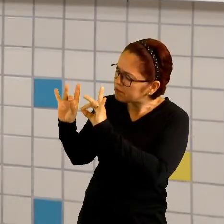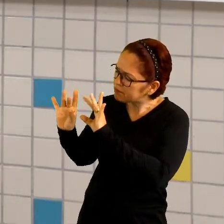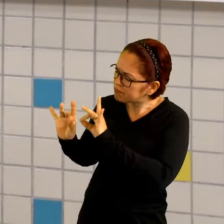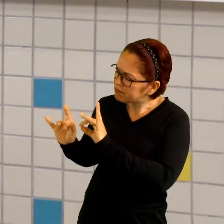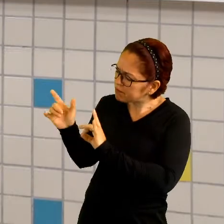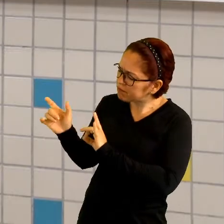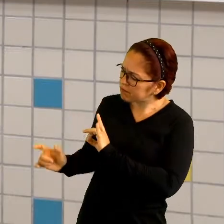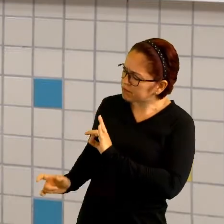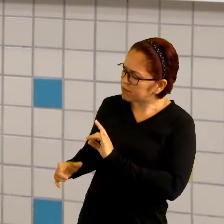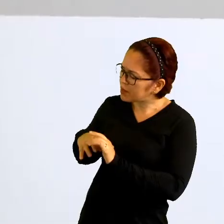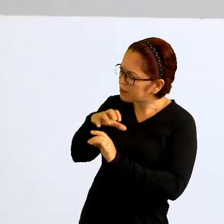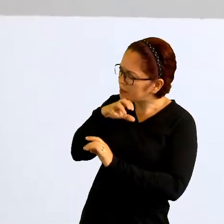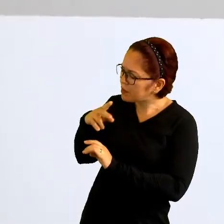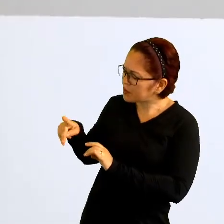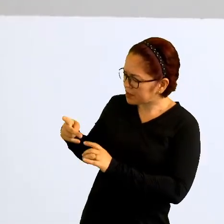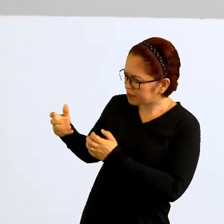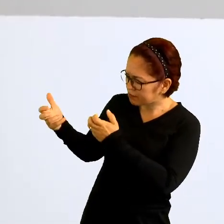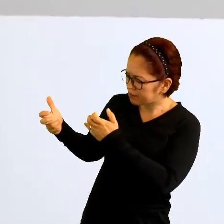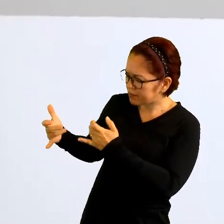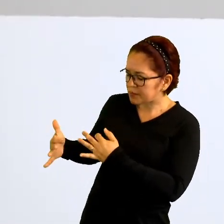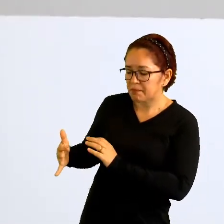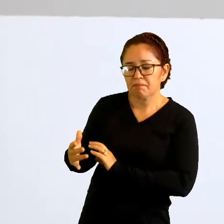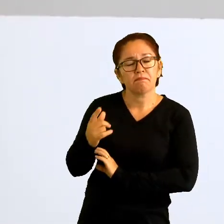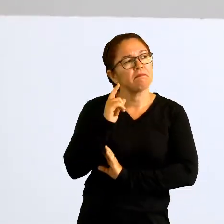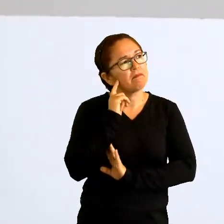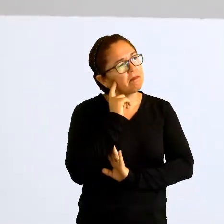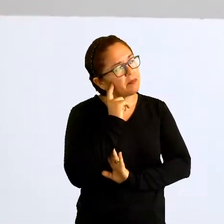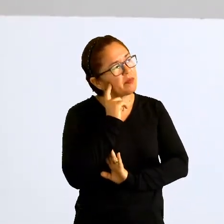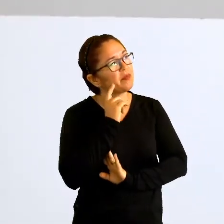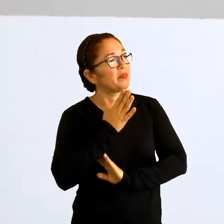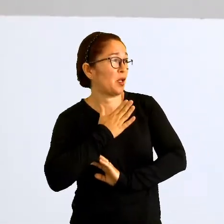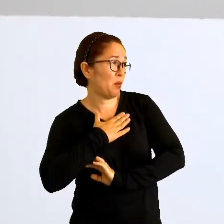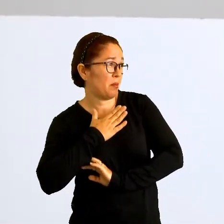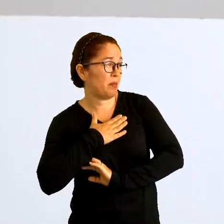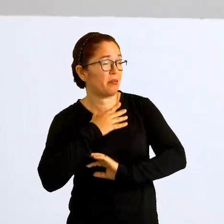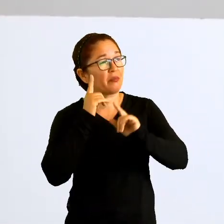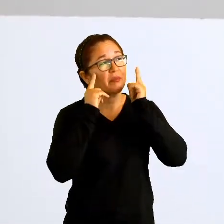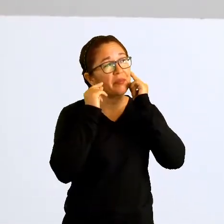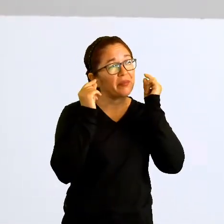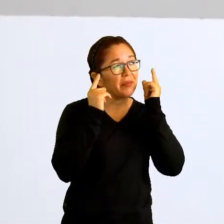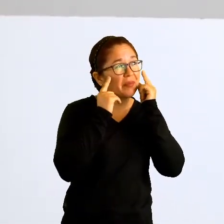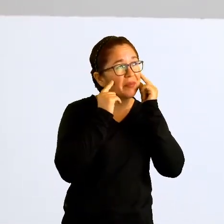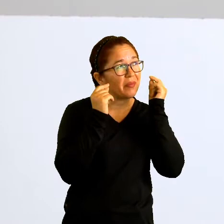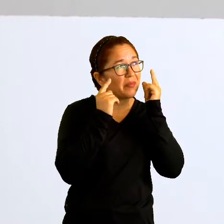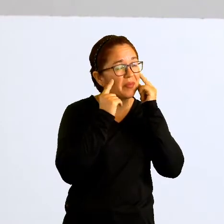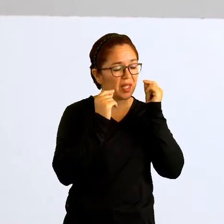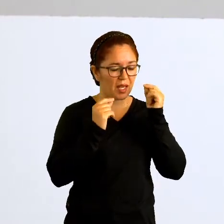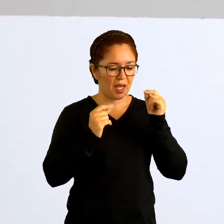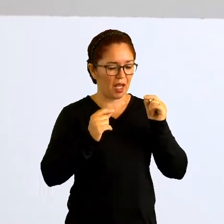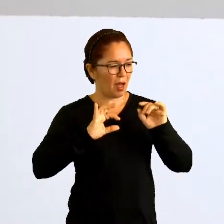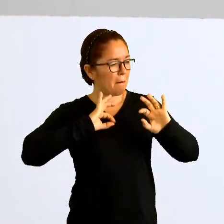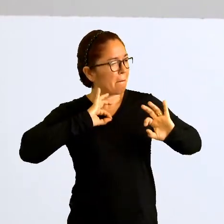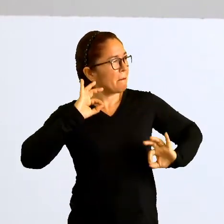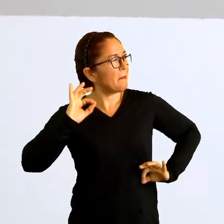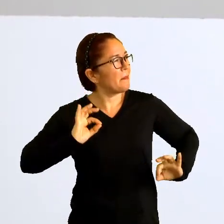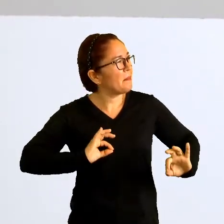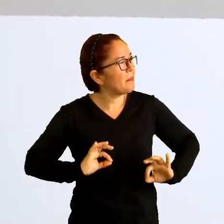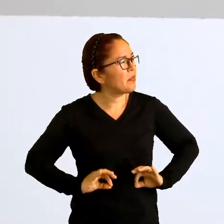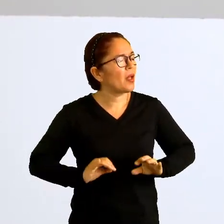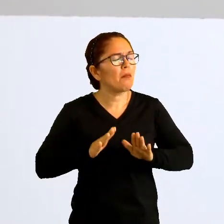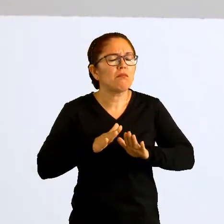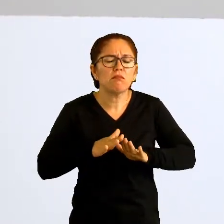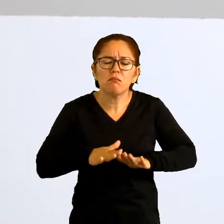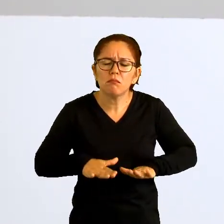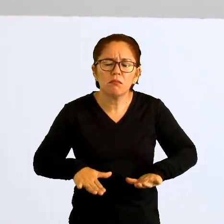seu animalzinho. Prof, o meu gatinho, ele é malhado, ele é